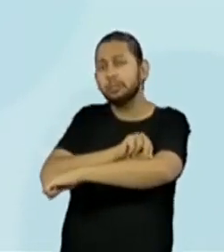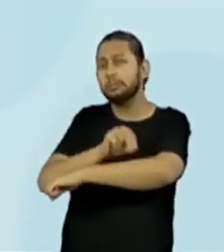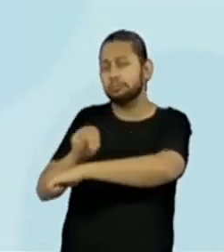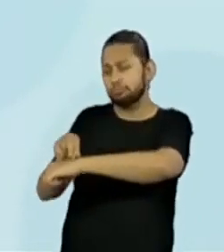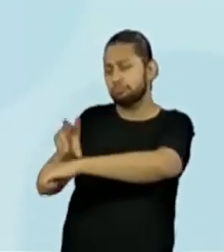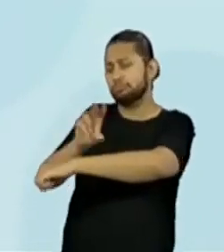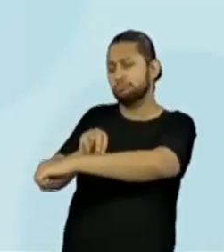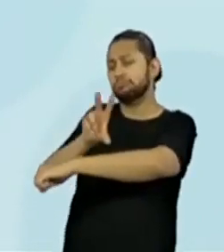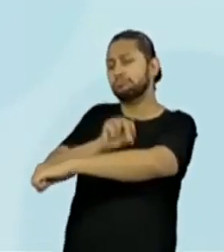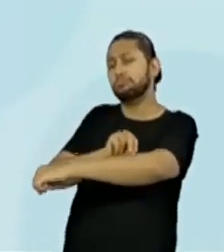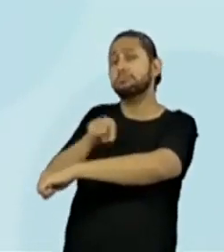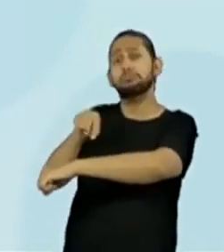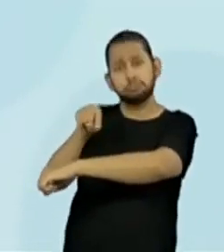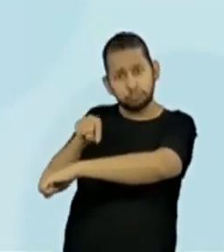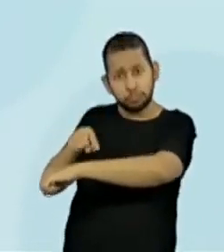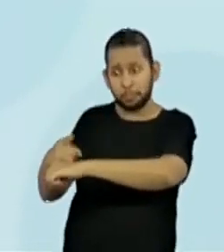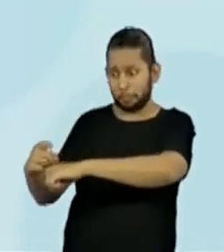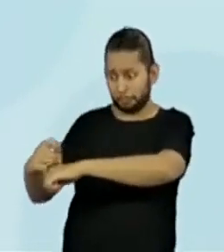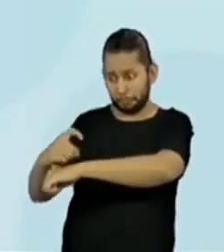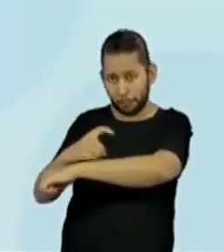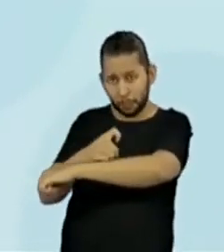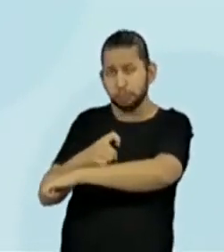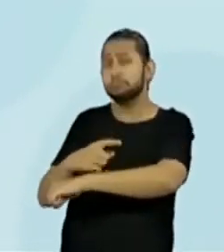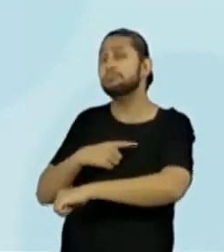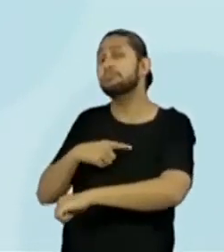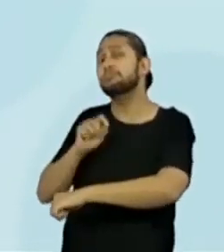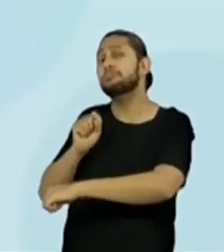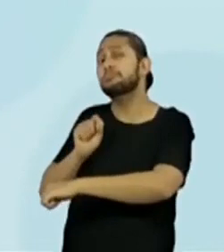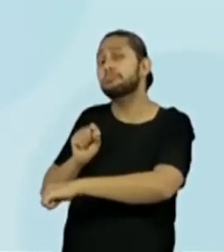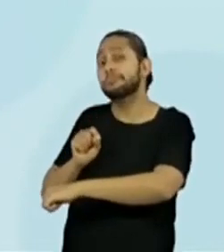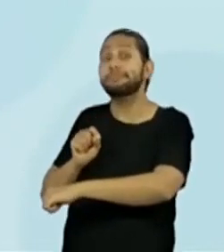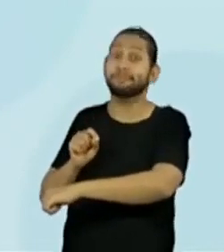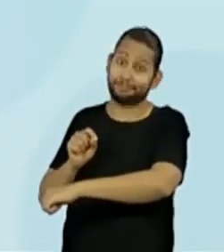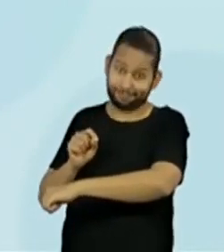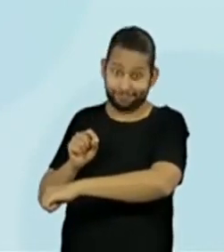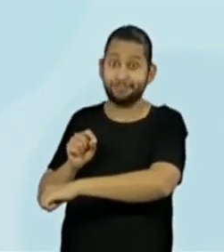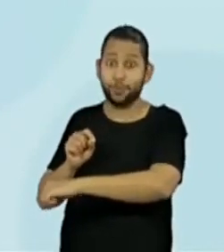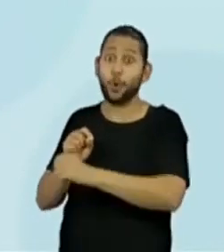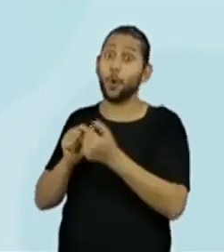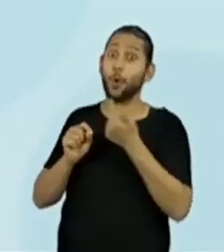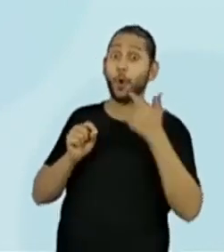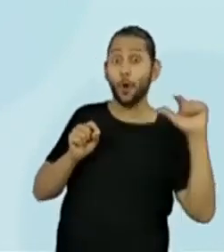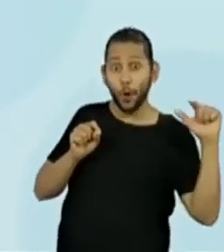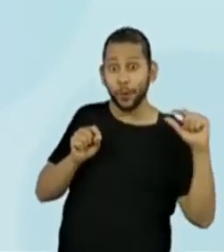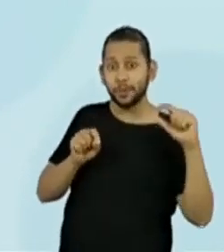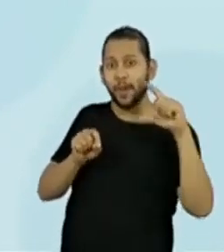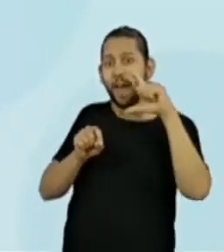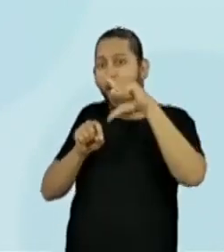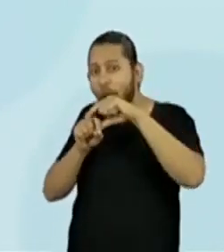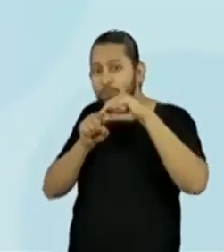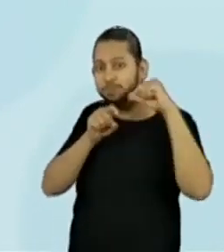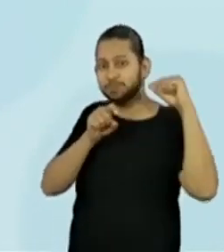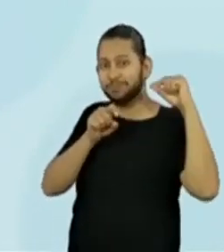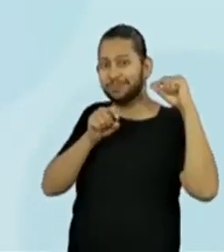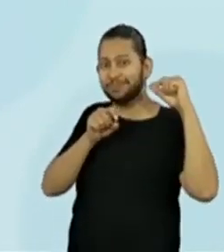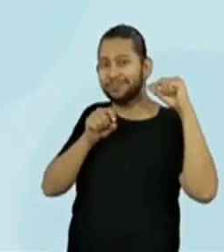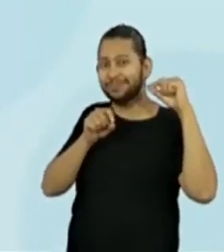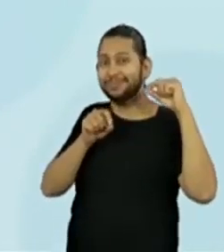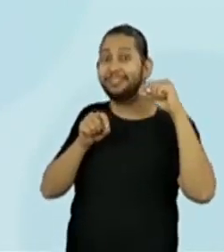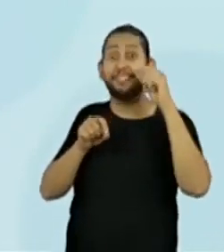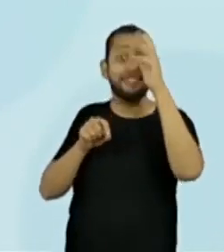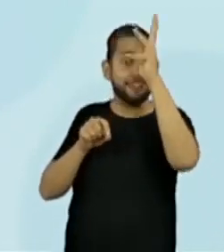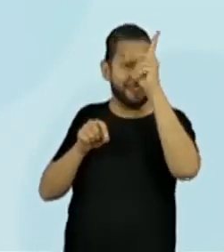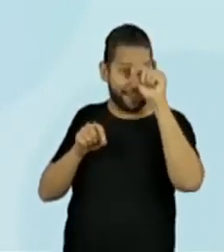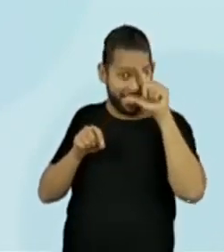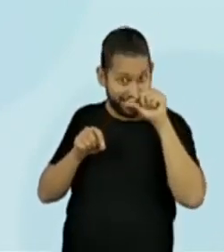esses animaizinhos, as minhocas e os grilos, eles servem de alimento para a